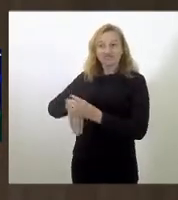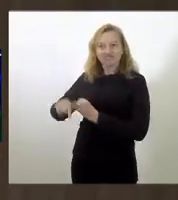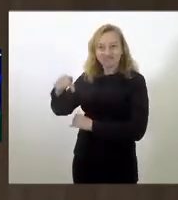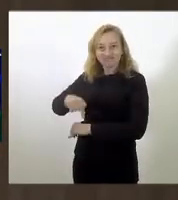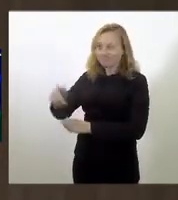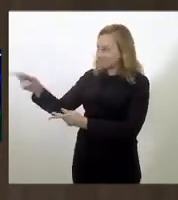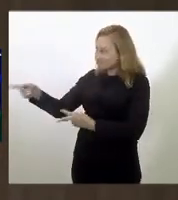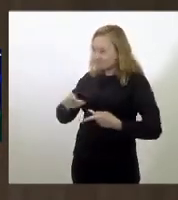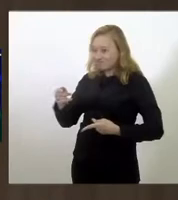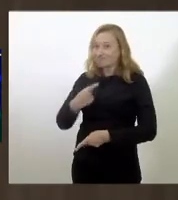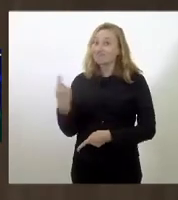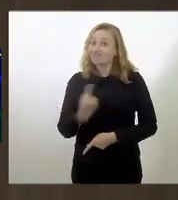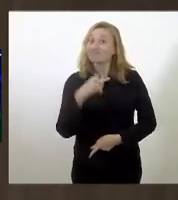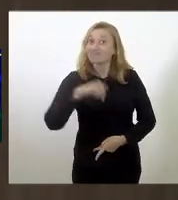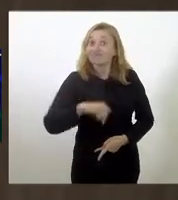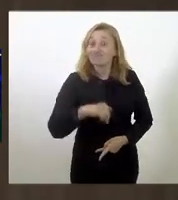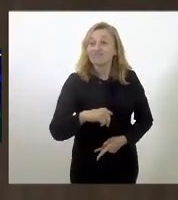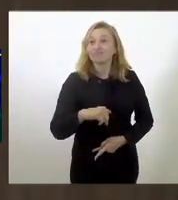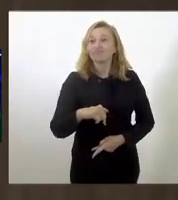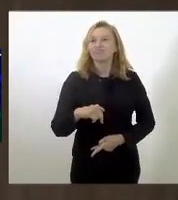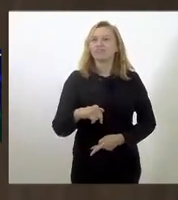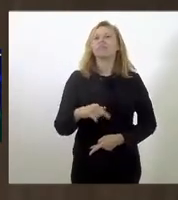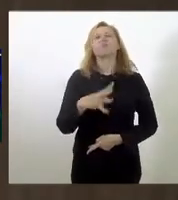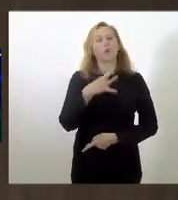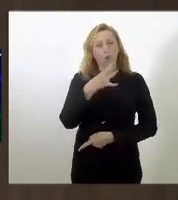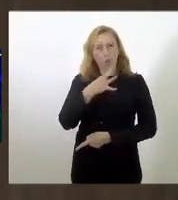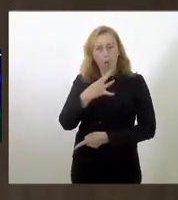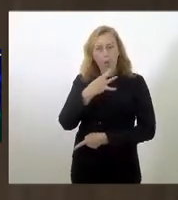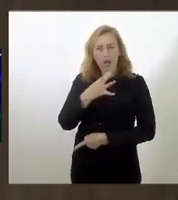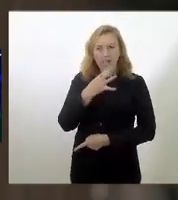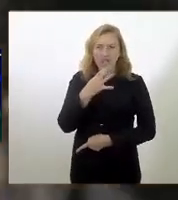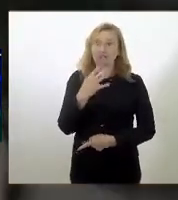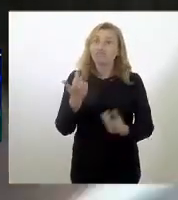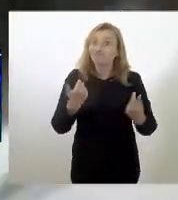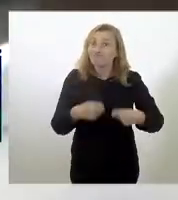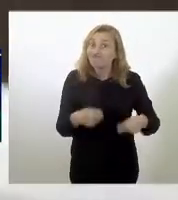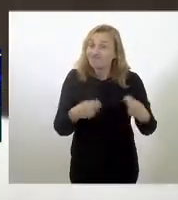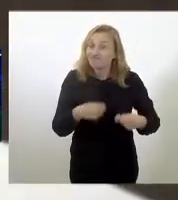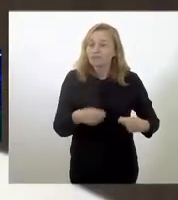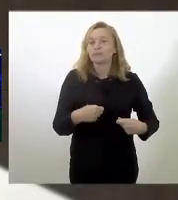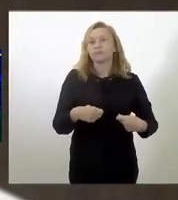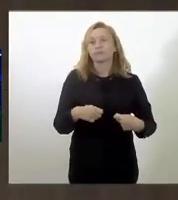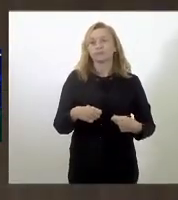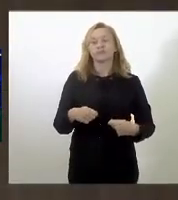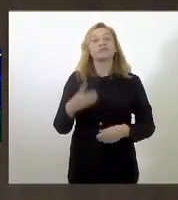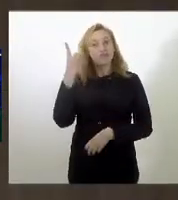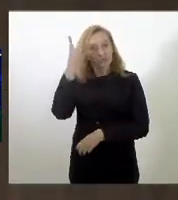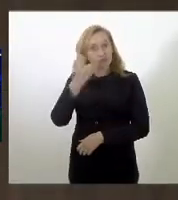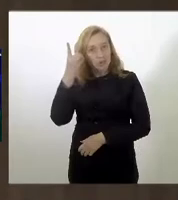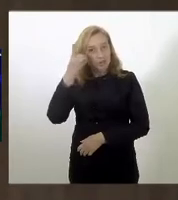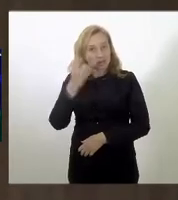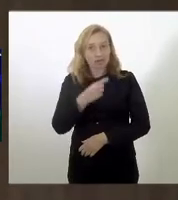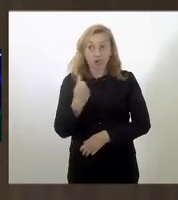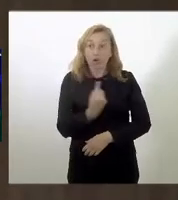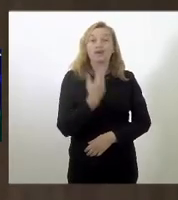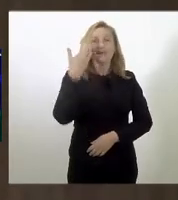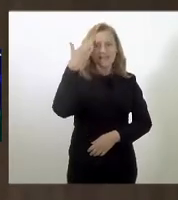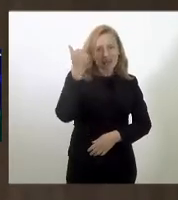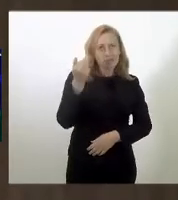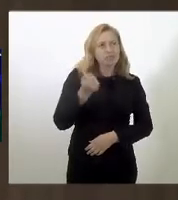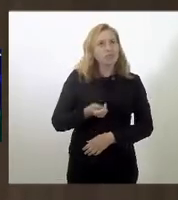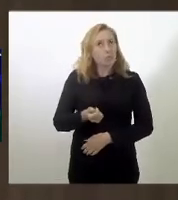né, esteve aqui dentro dessa casa, reconhecendo a necessidade do parlamento. Nós sabemos que daqui a